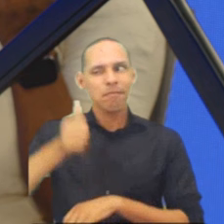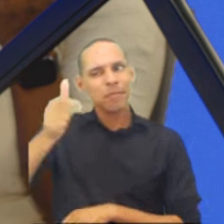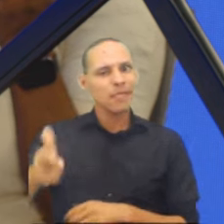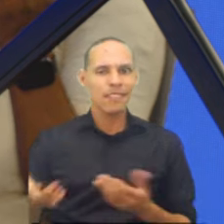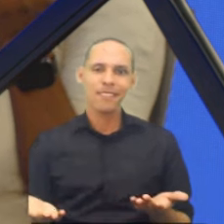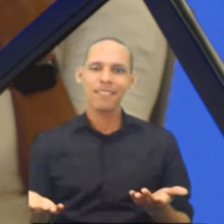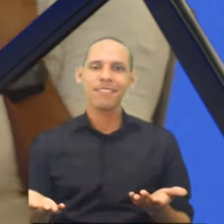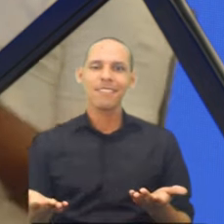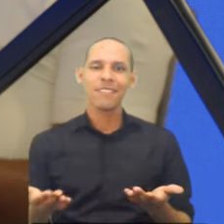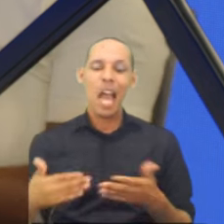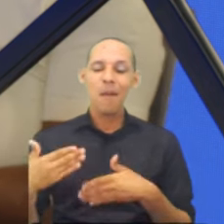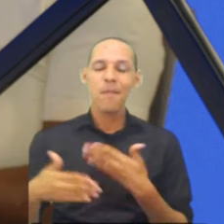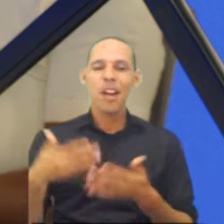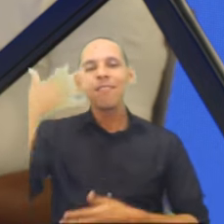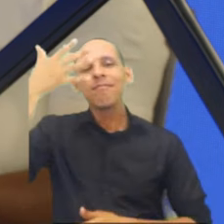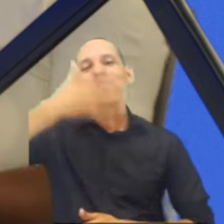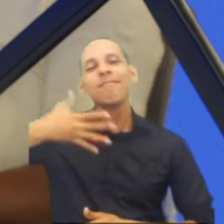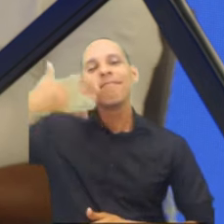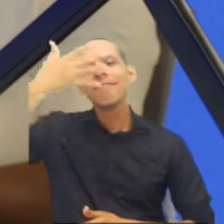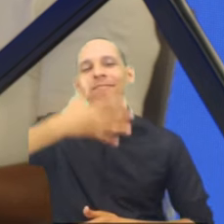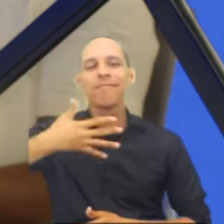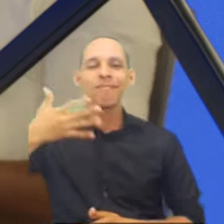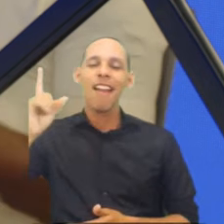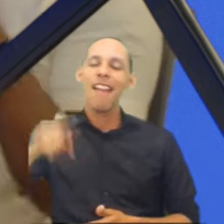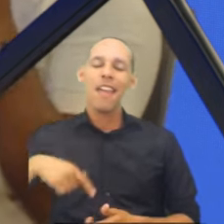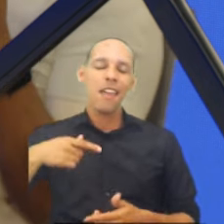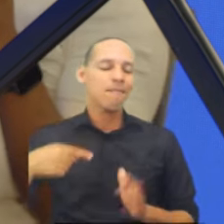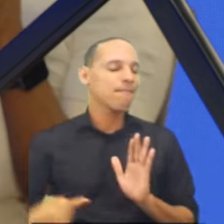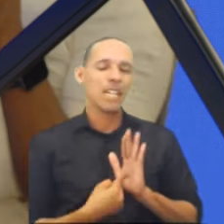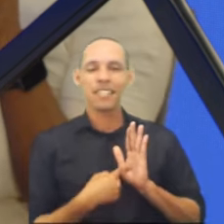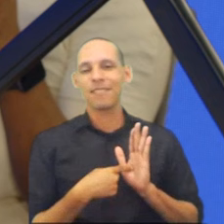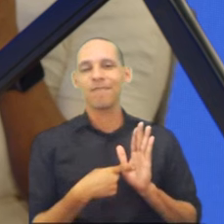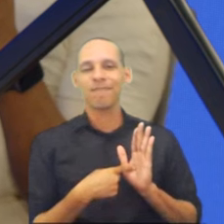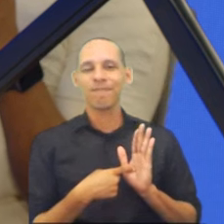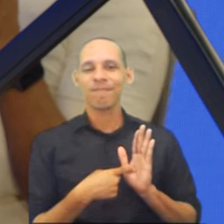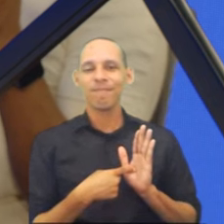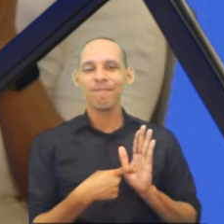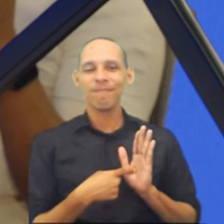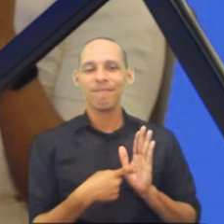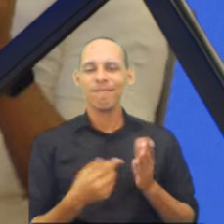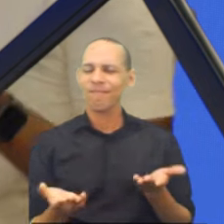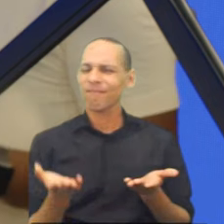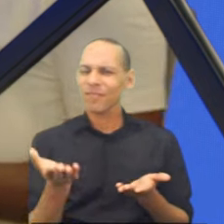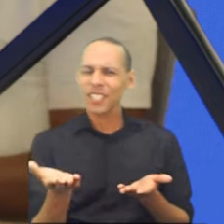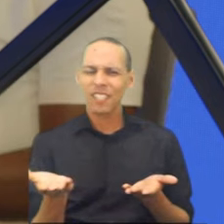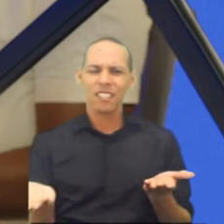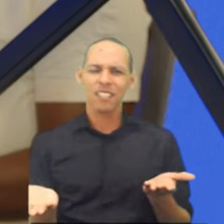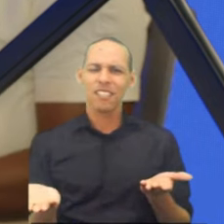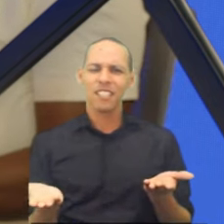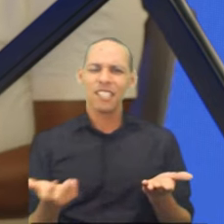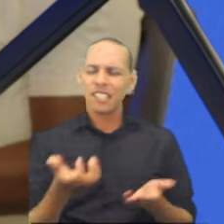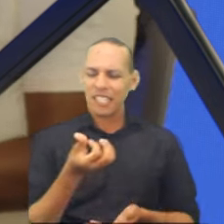vida então esse processo de visibilização é o grande ponto as costuma eu falo como é que você não